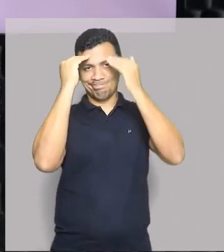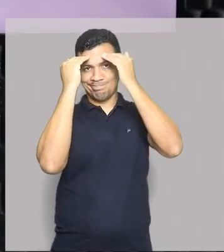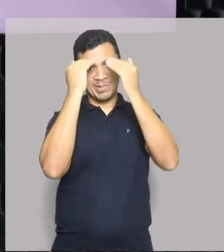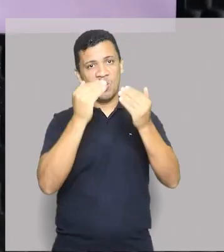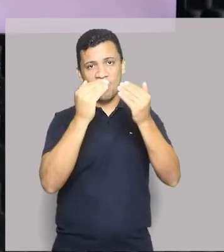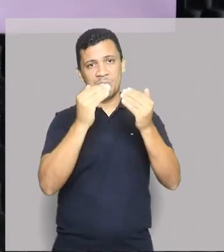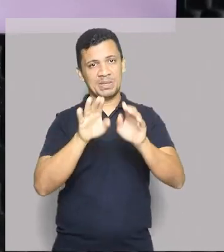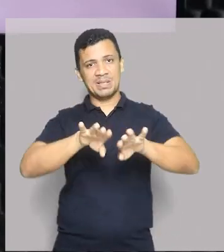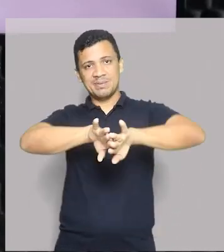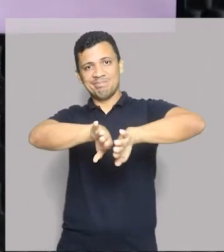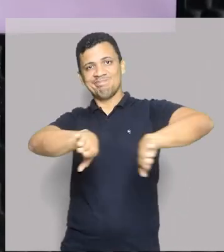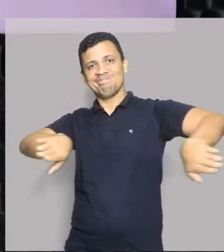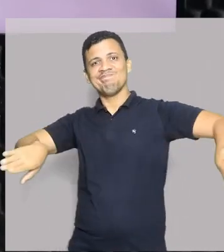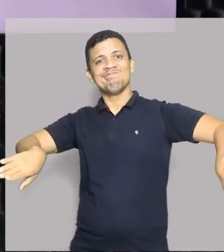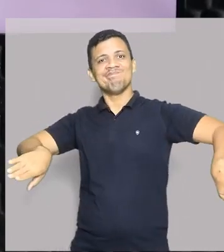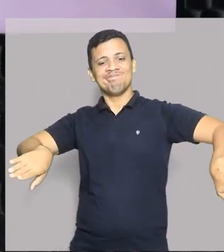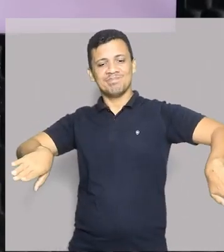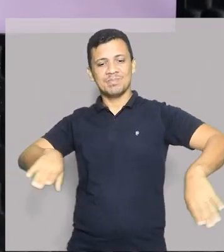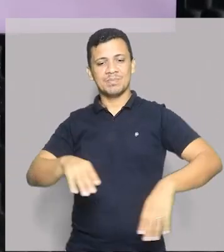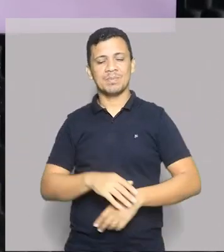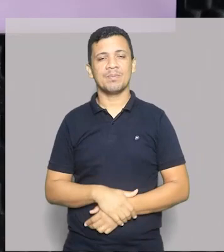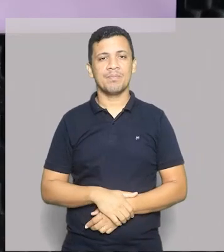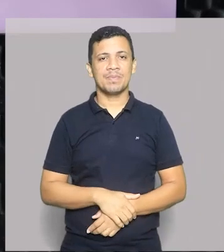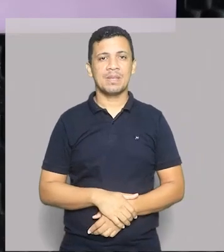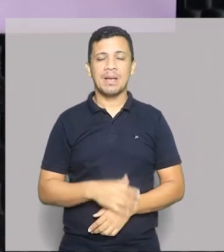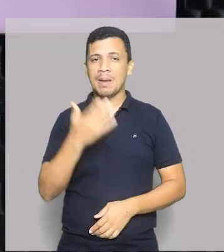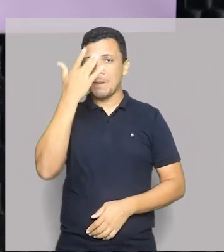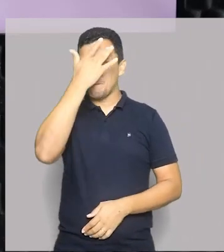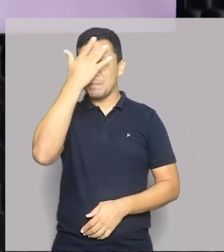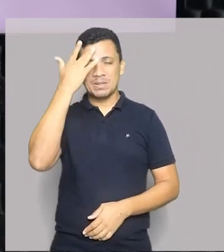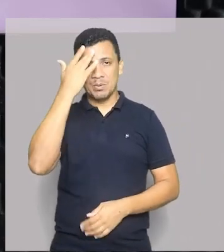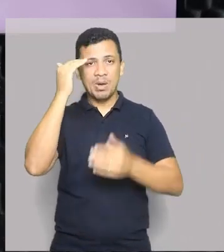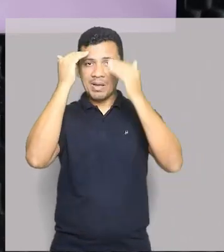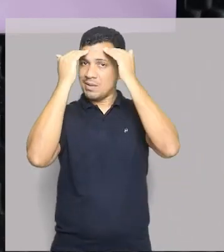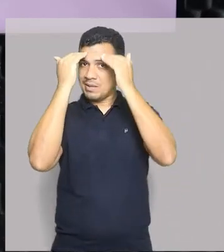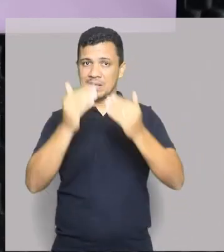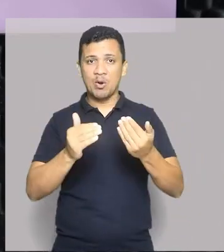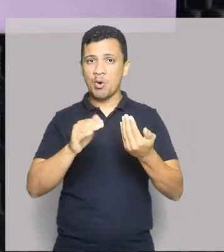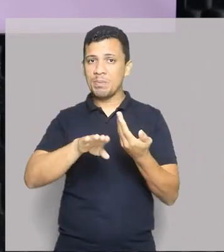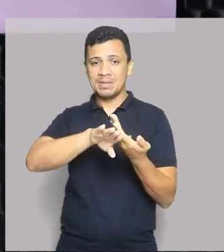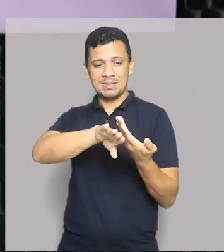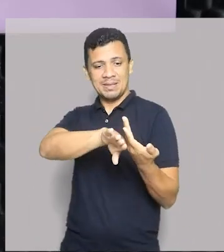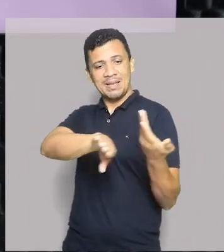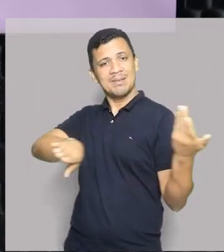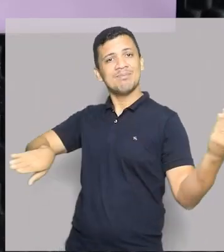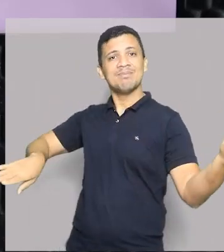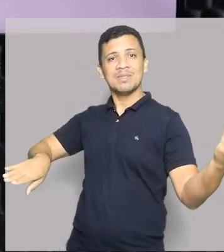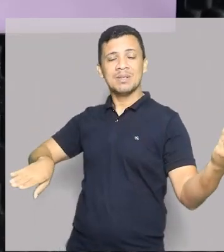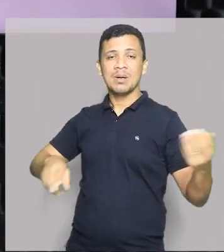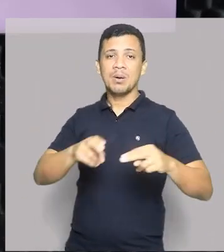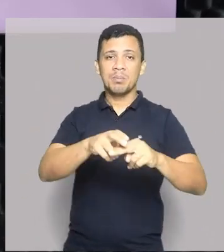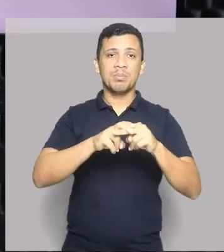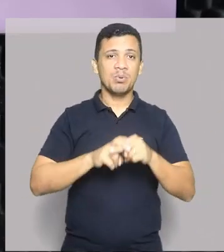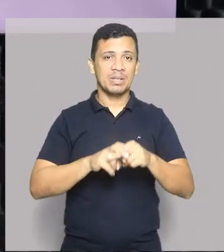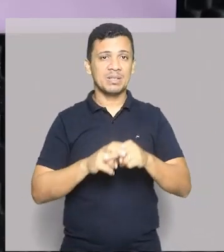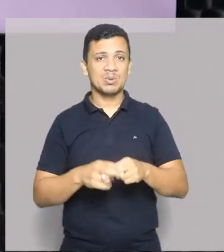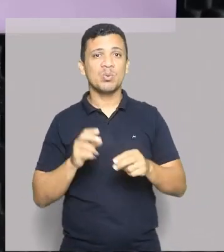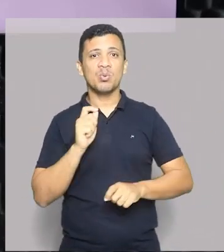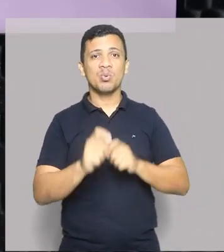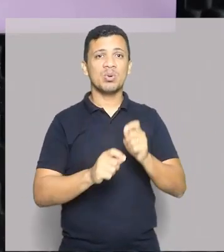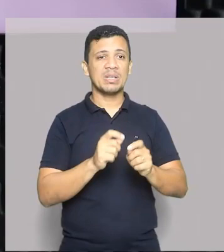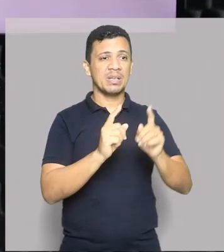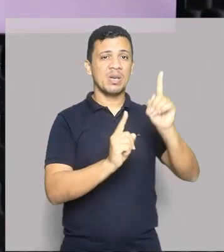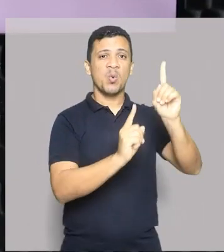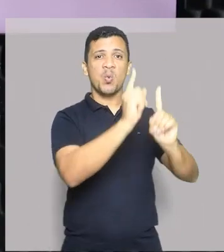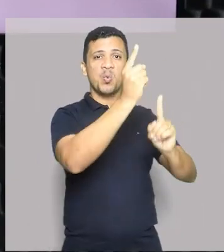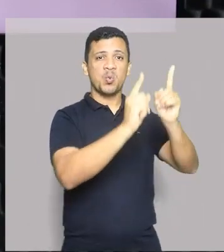Ó. As pessoas não obedeceram ao distanciamento. Qual foi a consequência? O índice de contaminação aumentou. O índice de contaminação aumentou. Qual